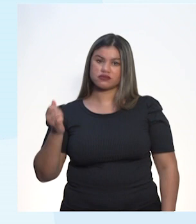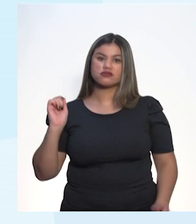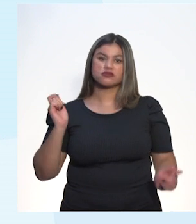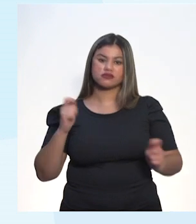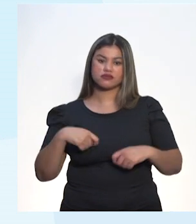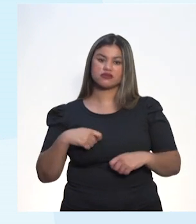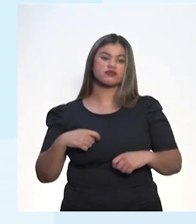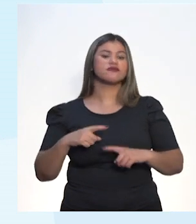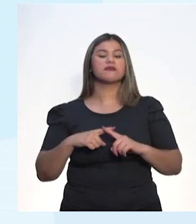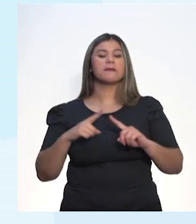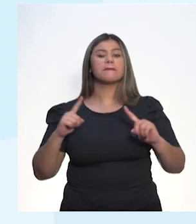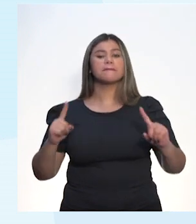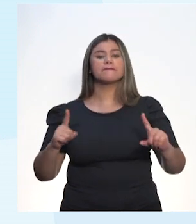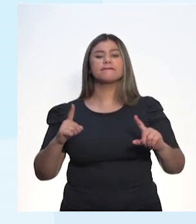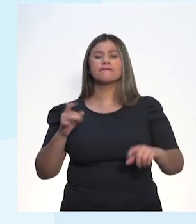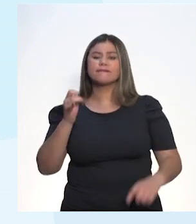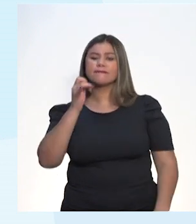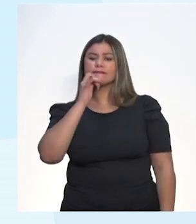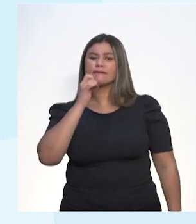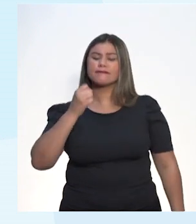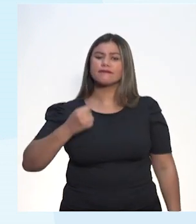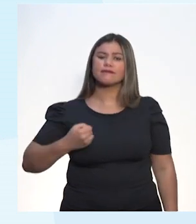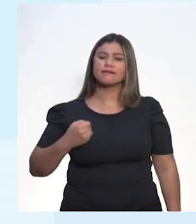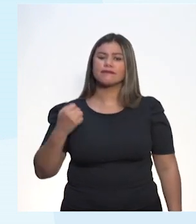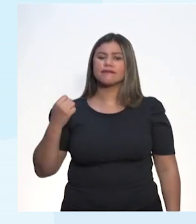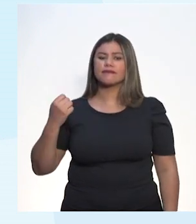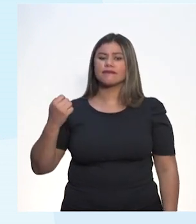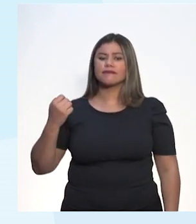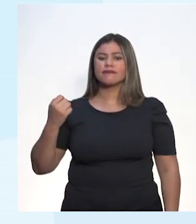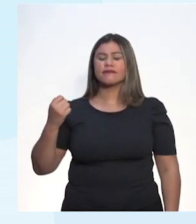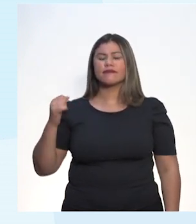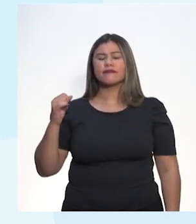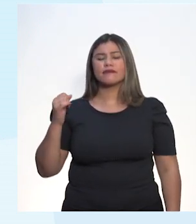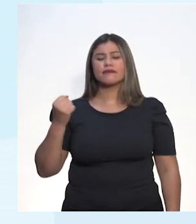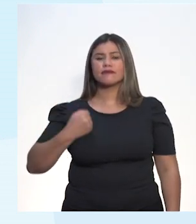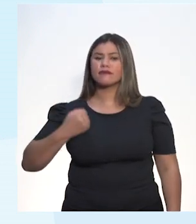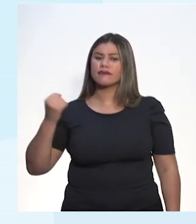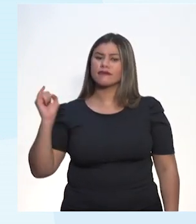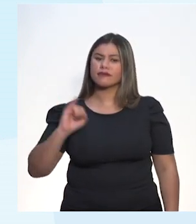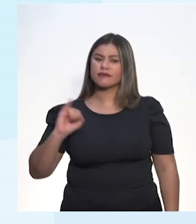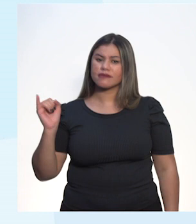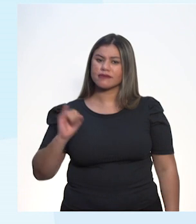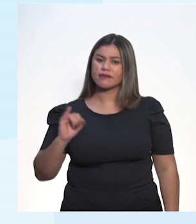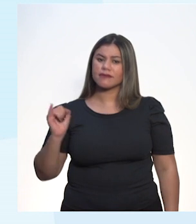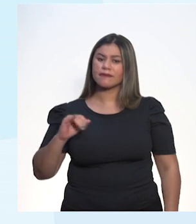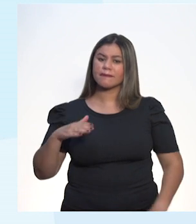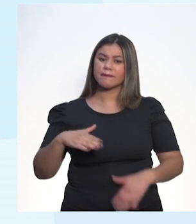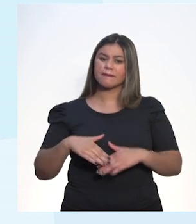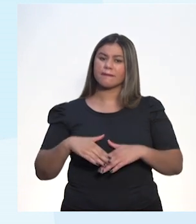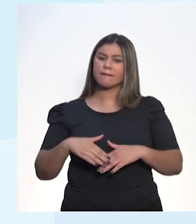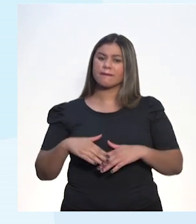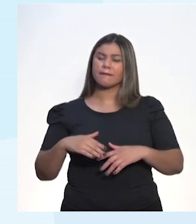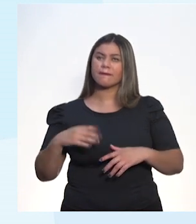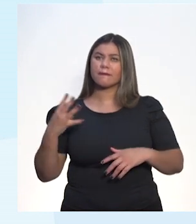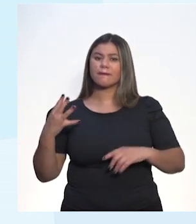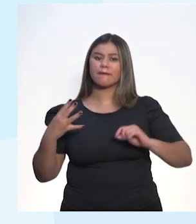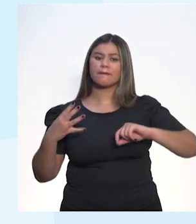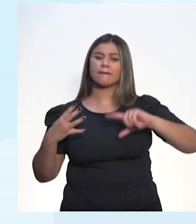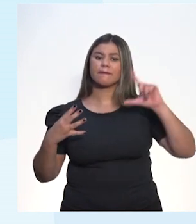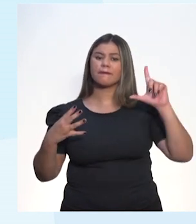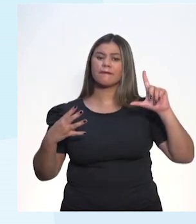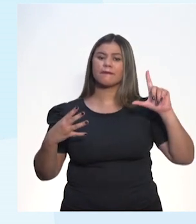é a probabilidade de sair um número ímpar maior que 4?